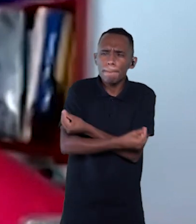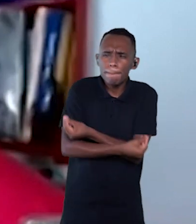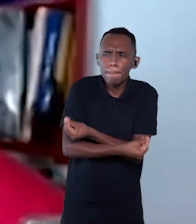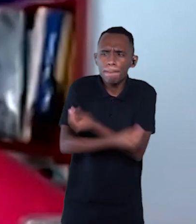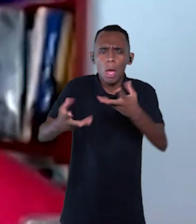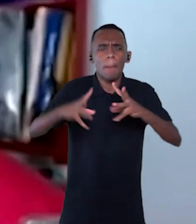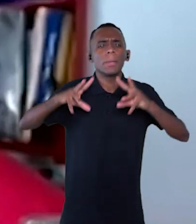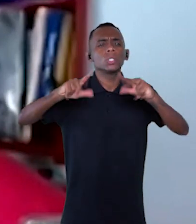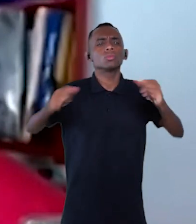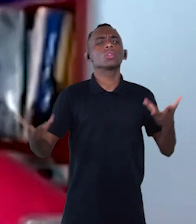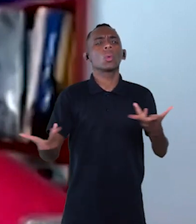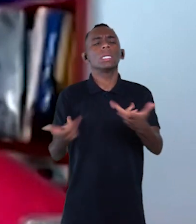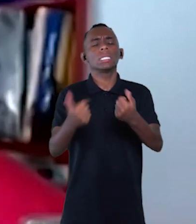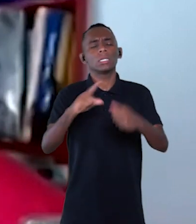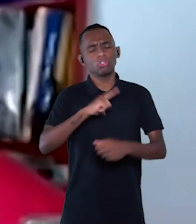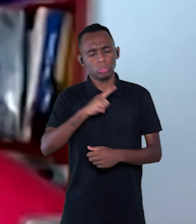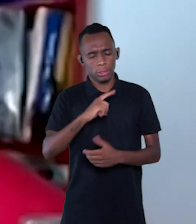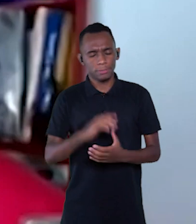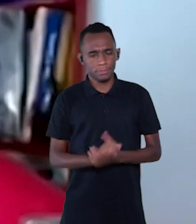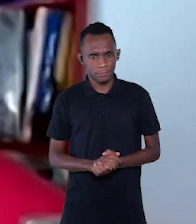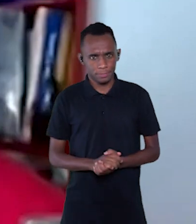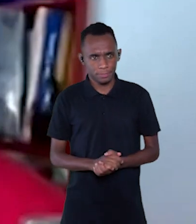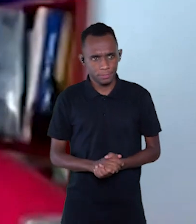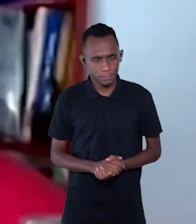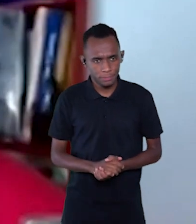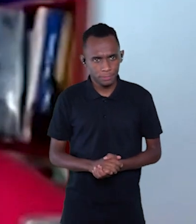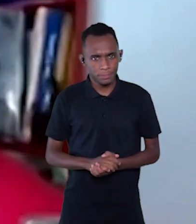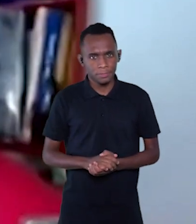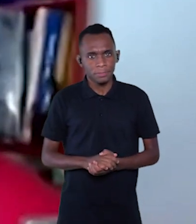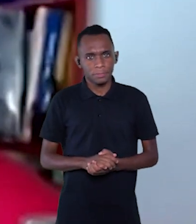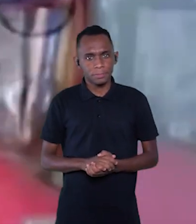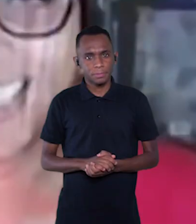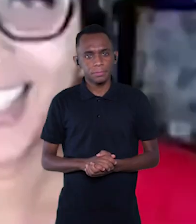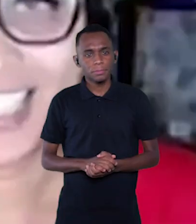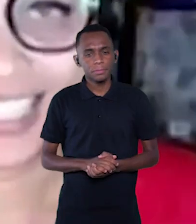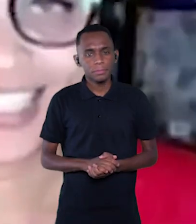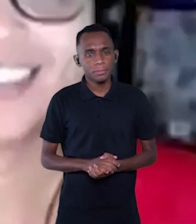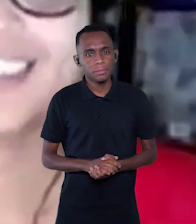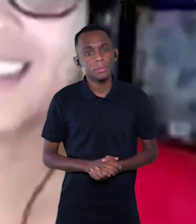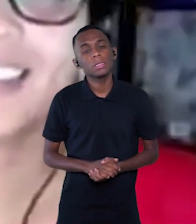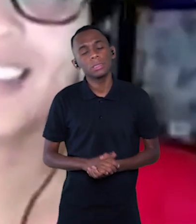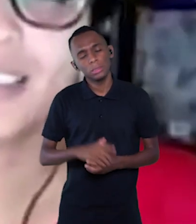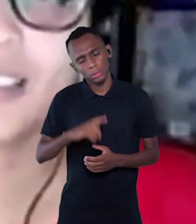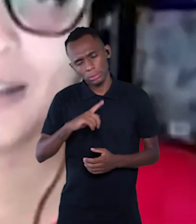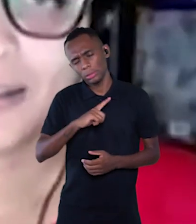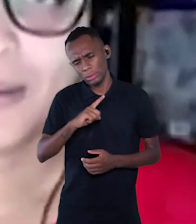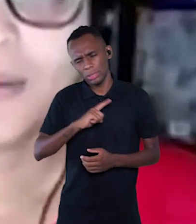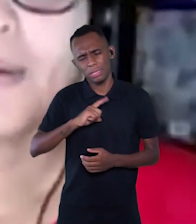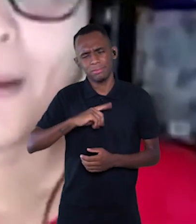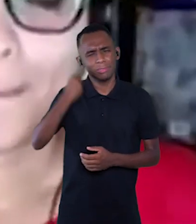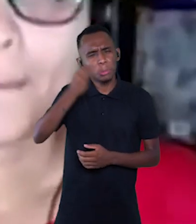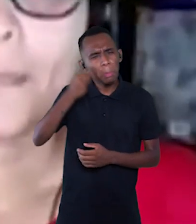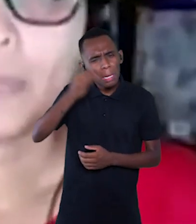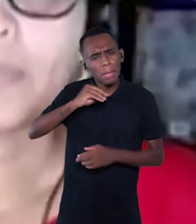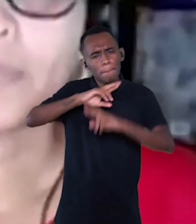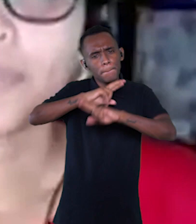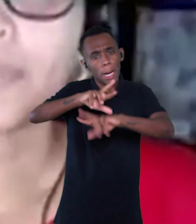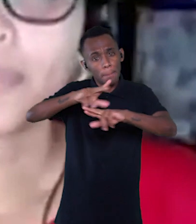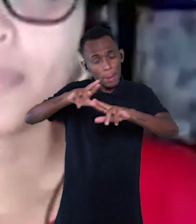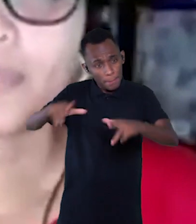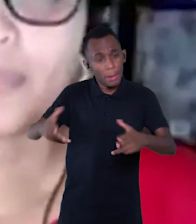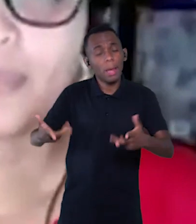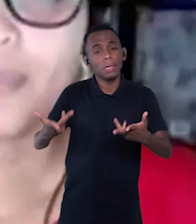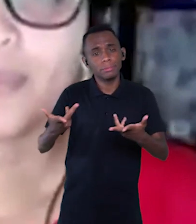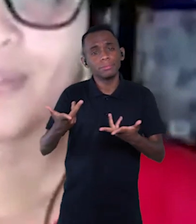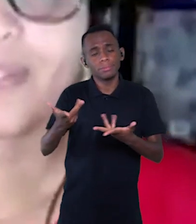e de qualidade. E isso é verdade. E você traz muitas histórias aqui também, né, de encaminhamento